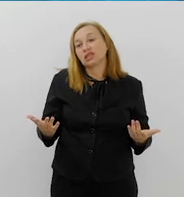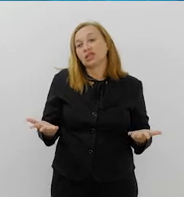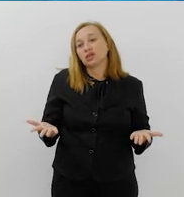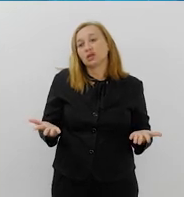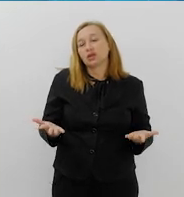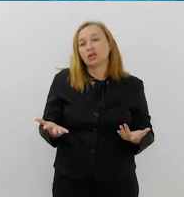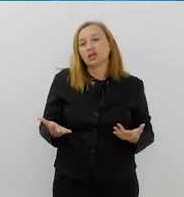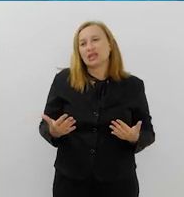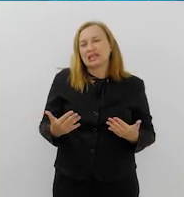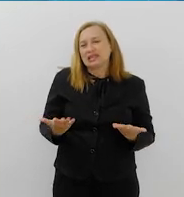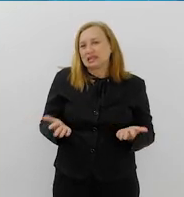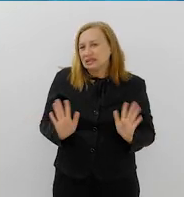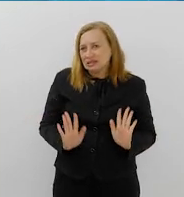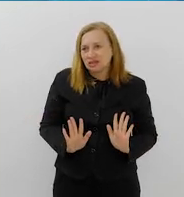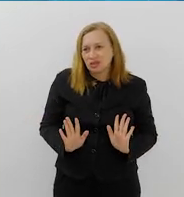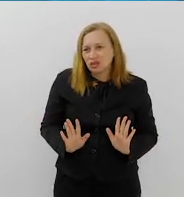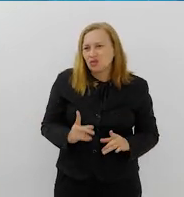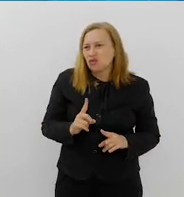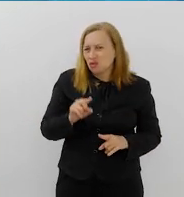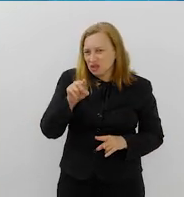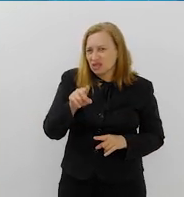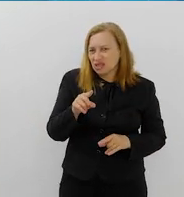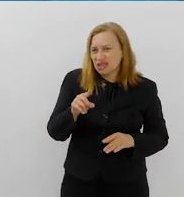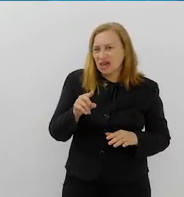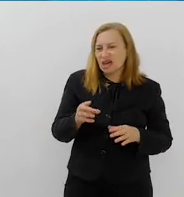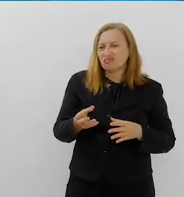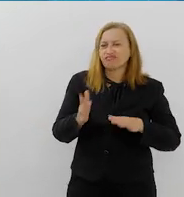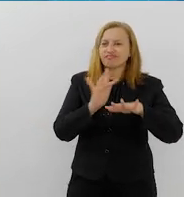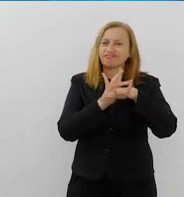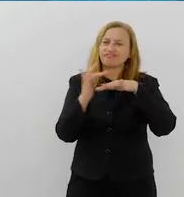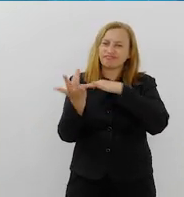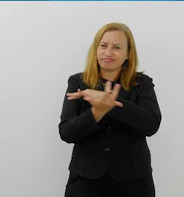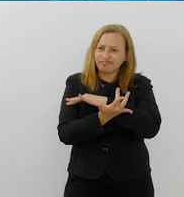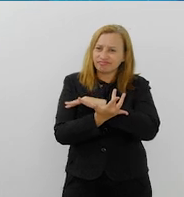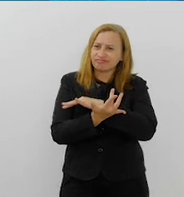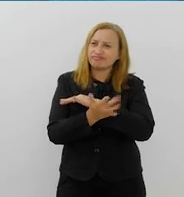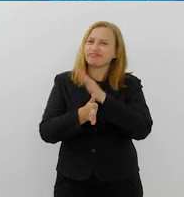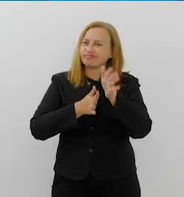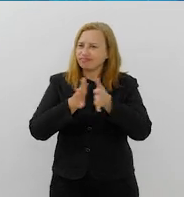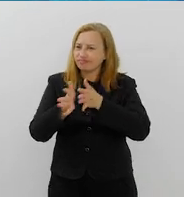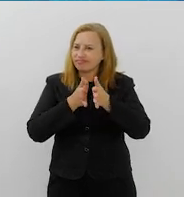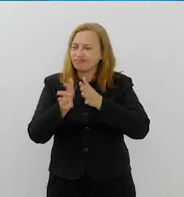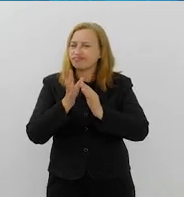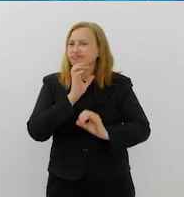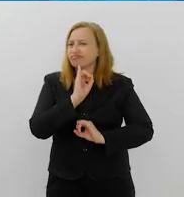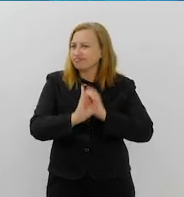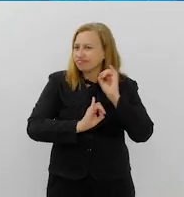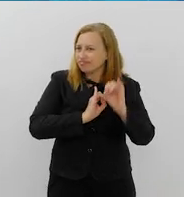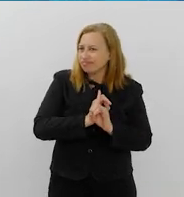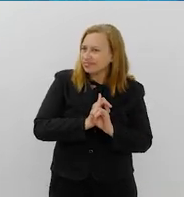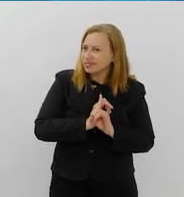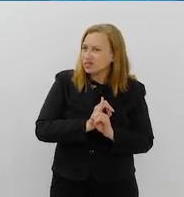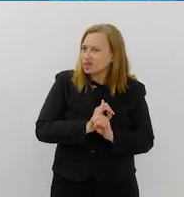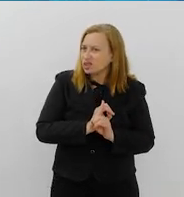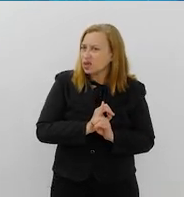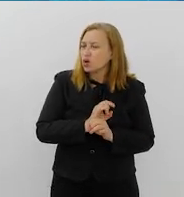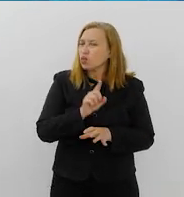Porque se elas não estão constantes, assim, porque quando você está nas redes sociais, quando você está na